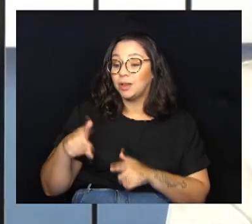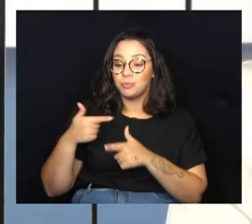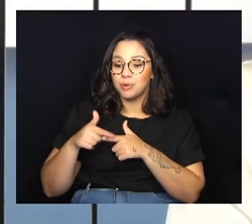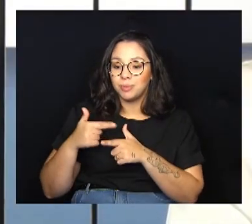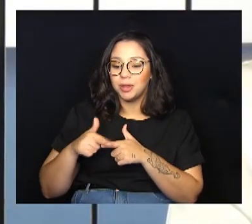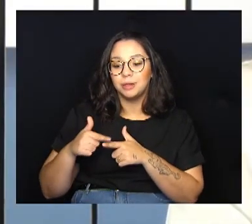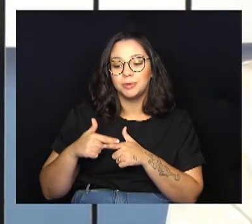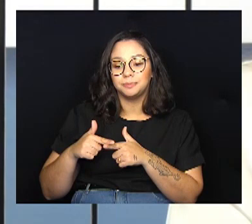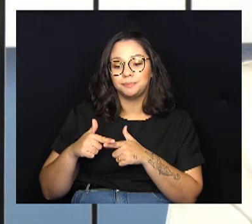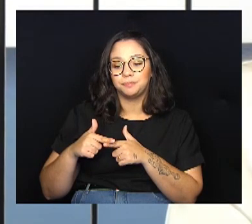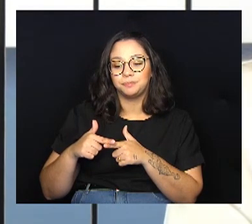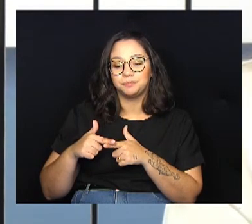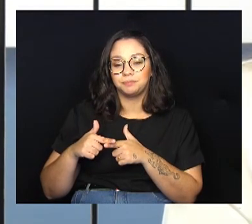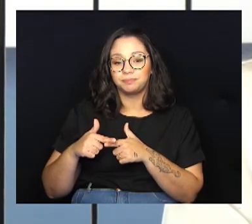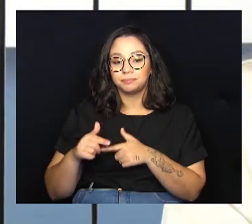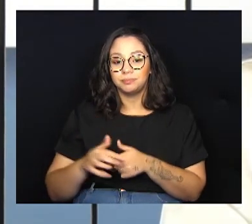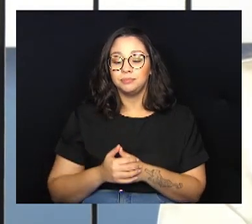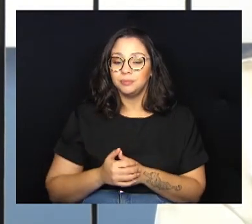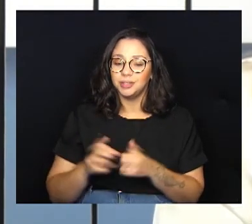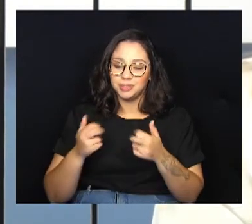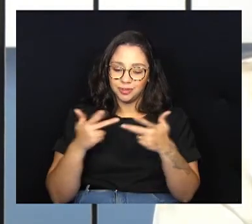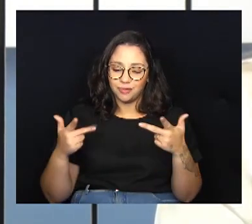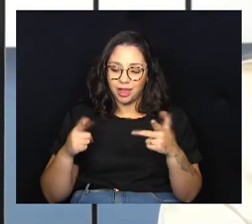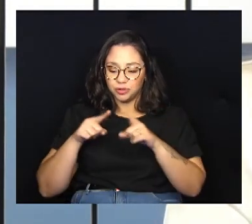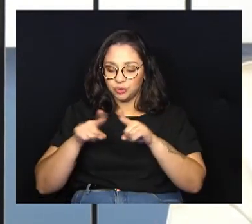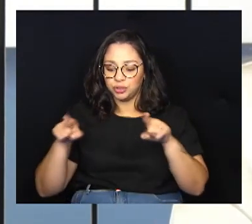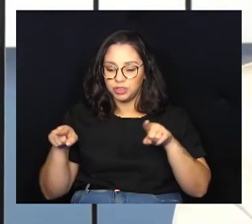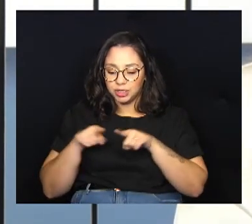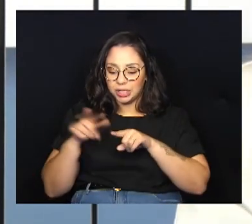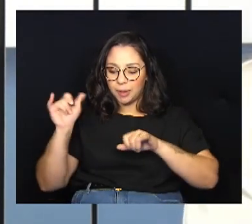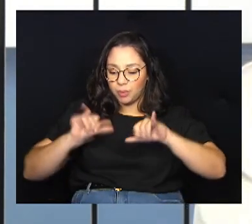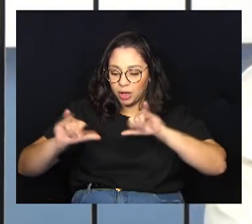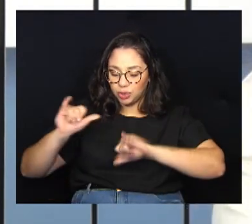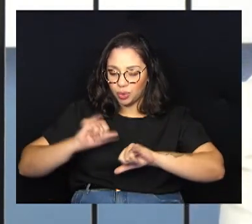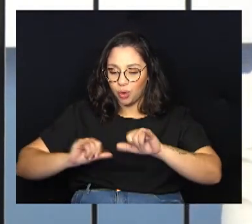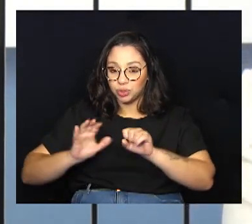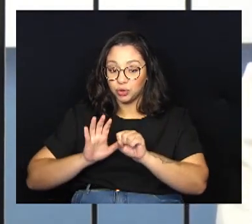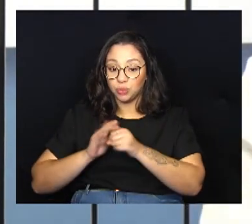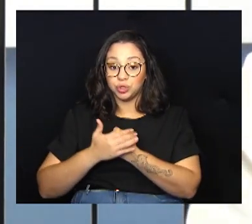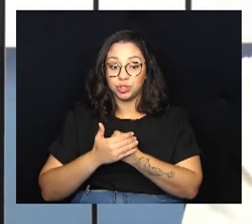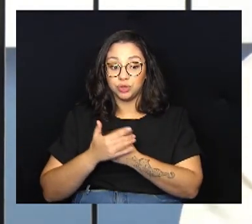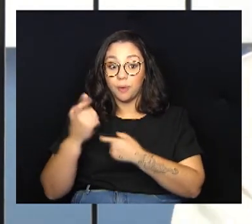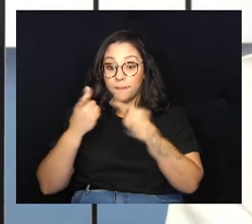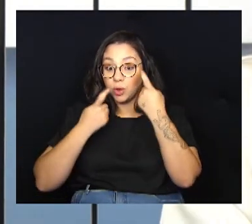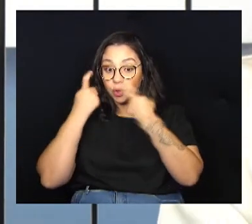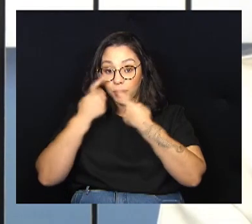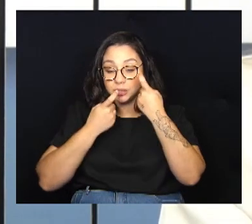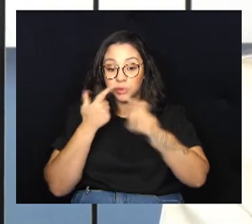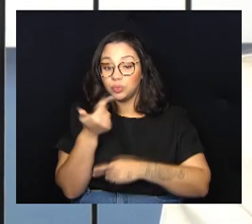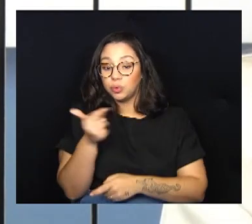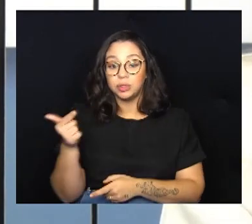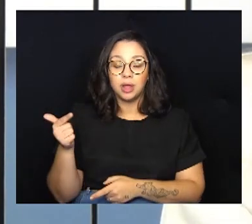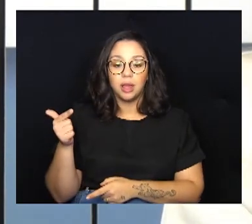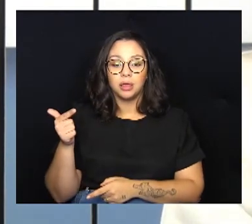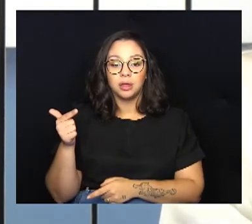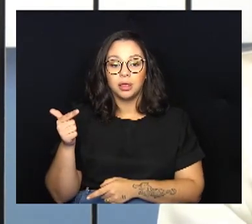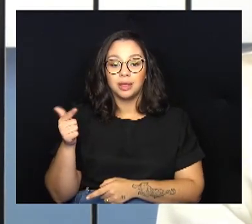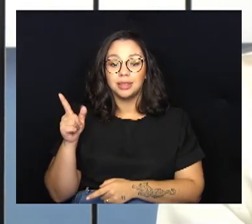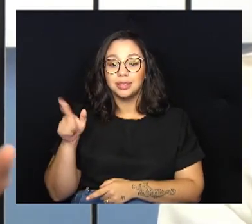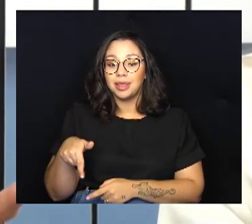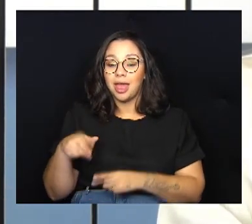uma comparação, por exemplo, ao crack, como que é isso? Nós não temos estudos hoje suficientes para entender